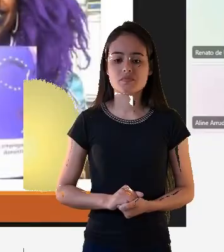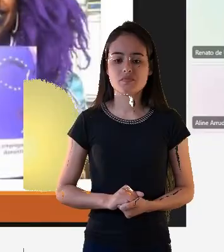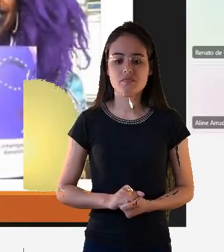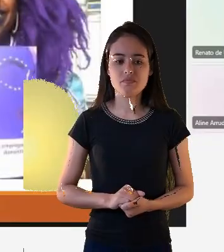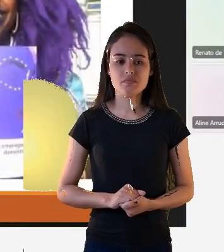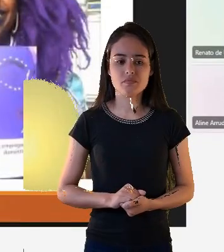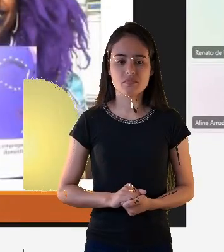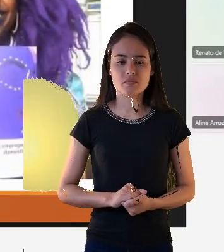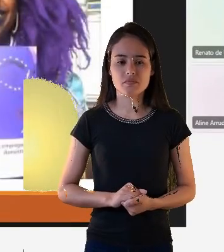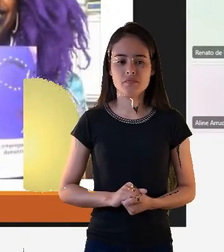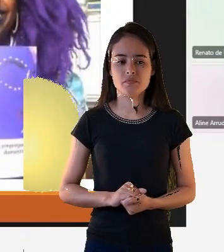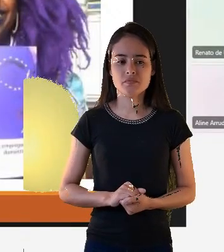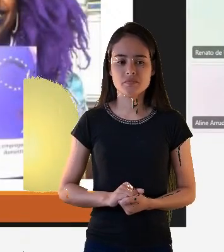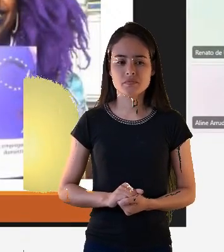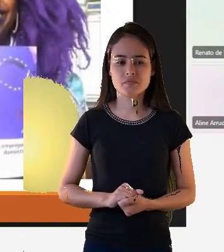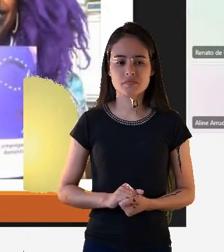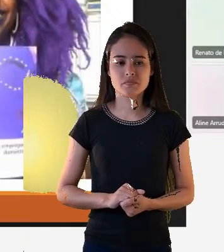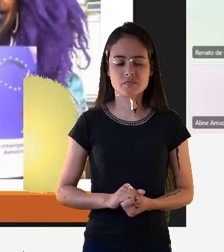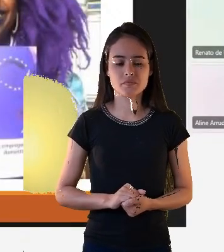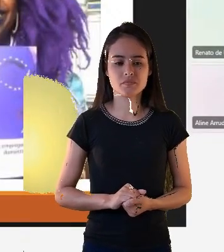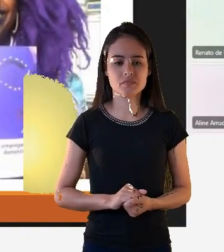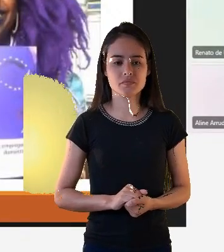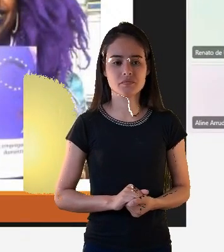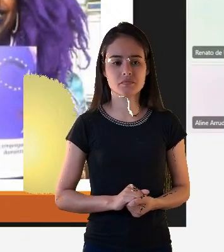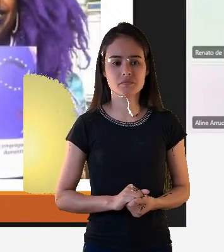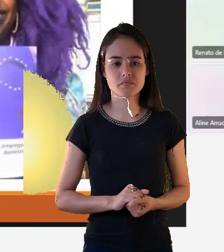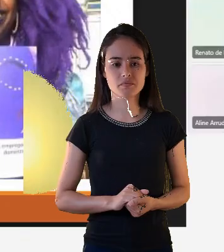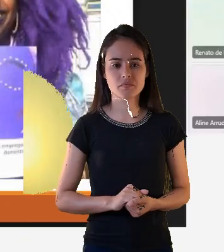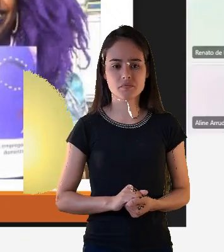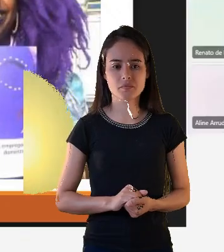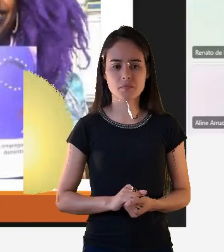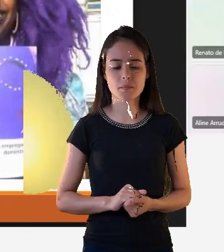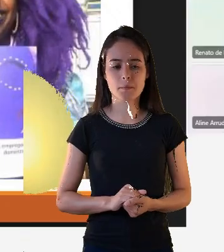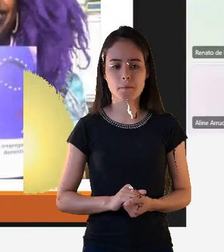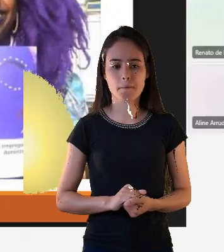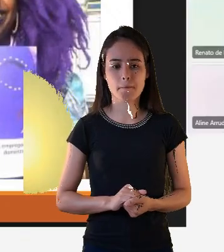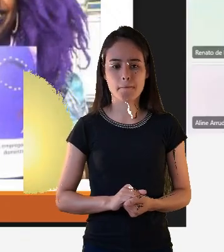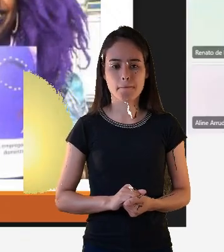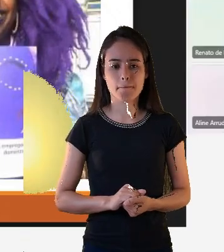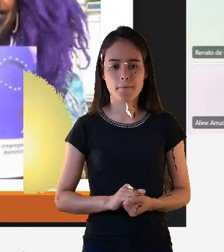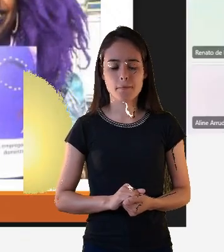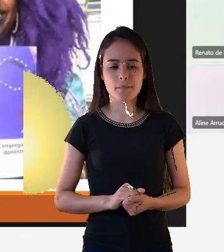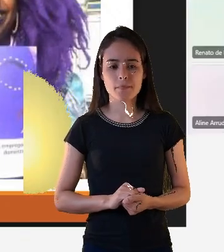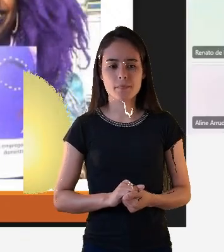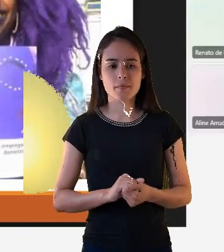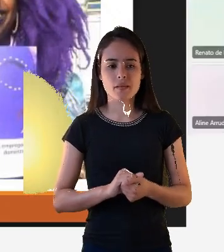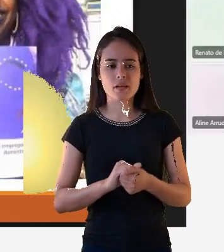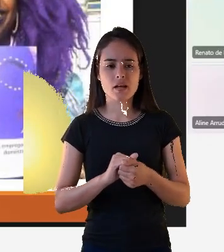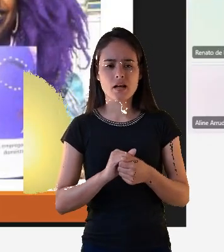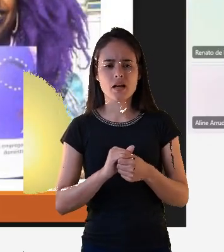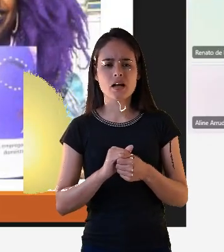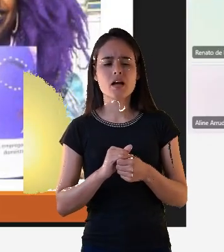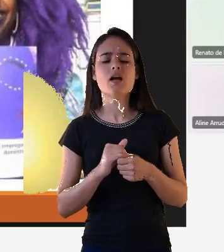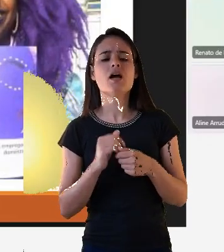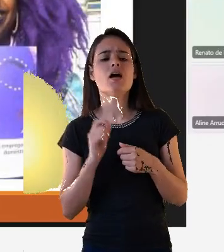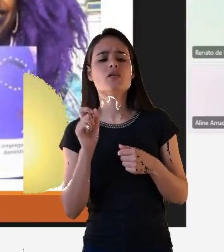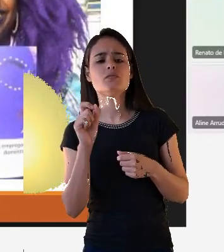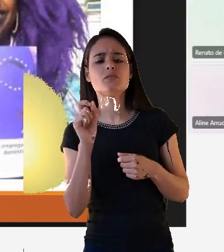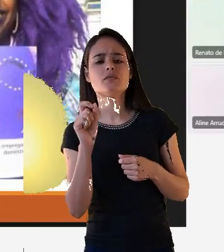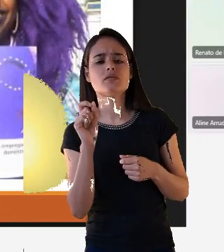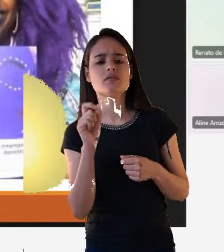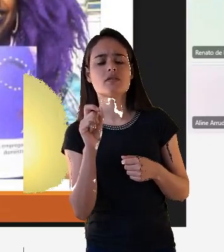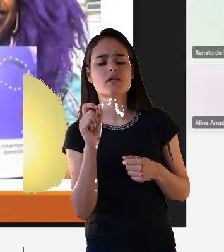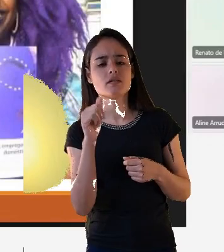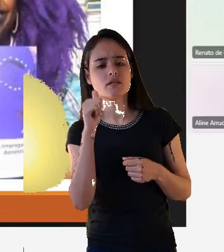E isso acontece, né, por conta dessa frase aqui que a Preta Rara comentou, né, porque